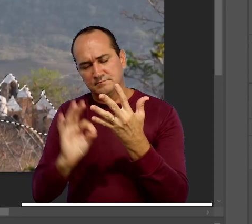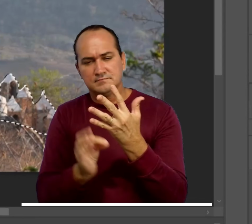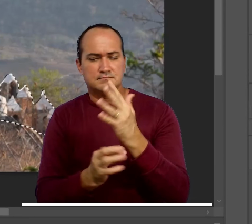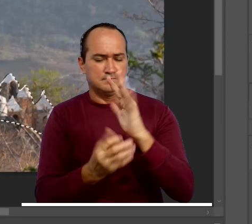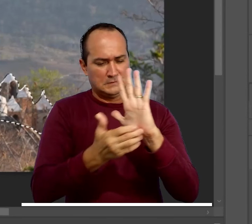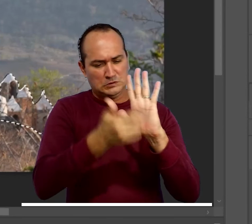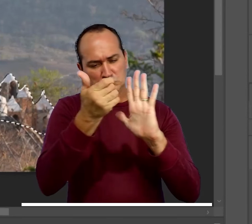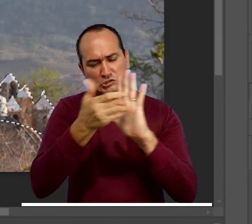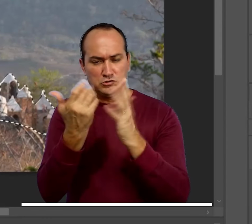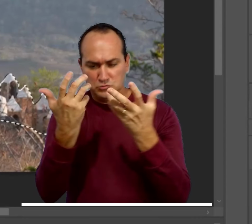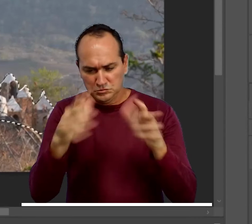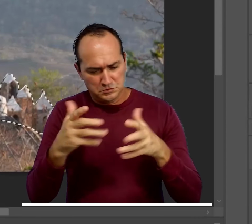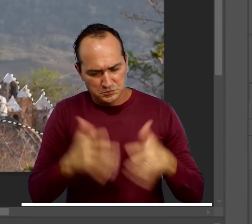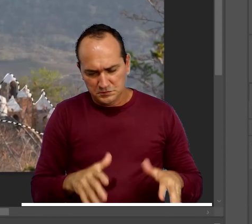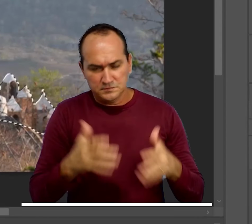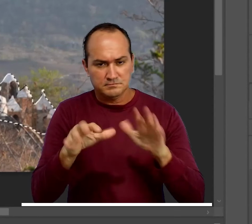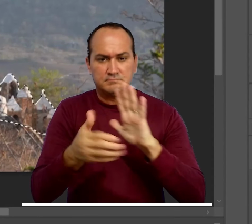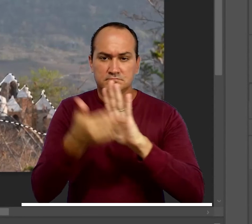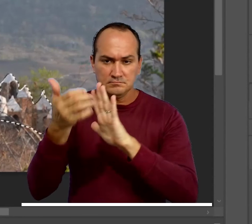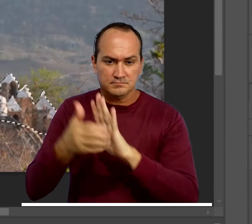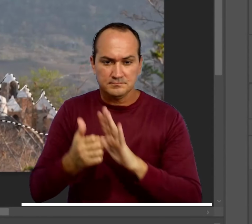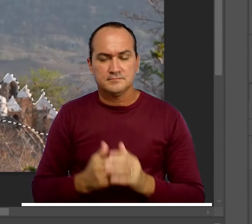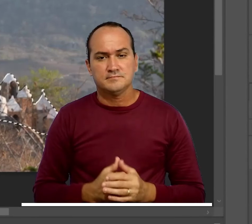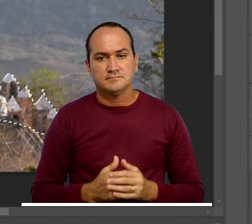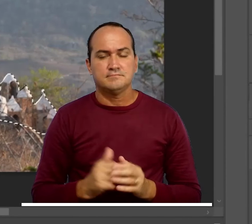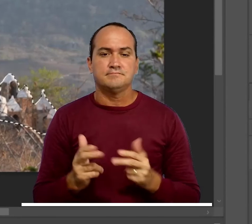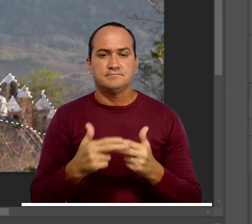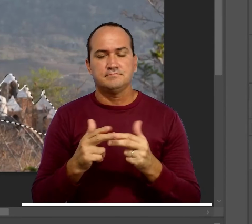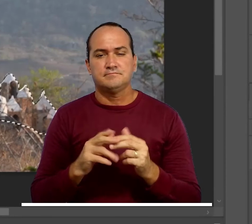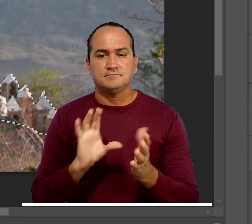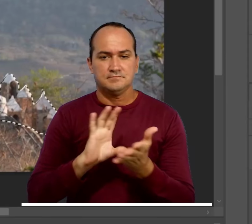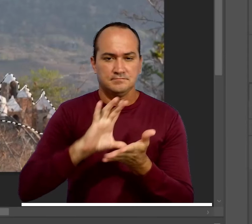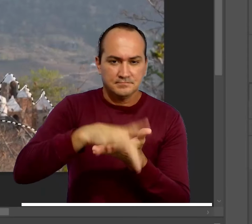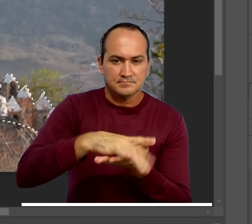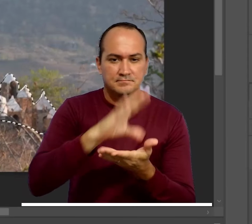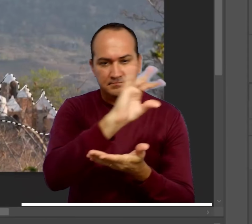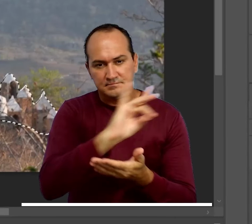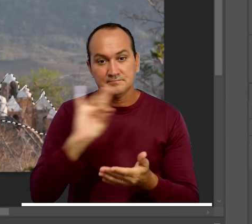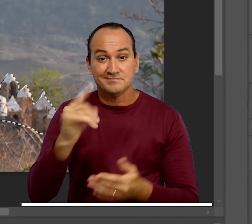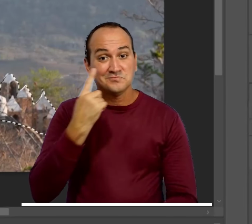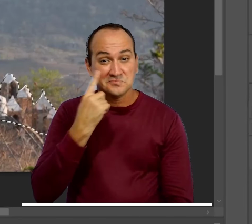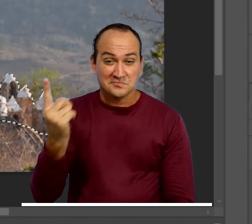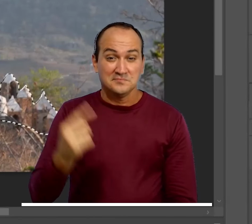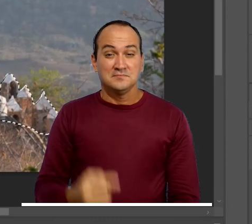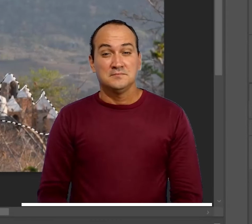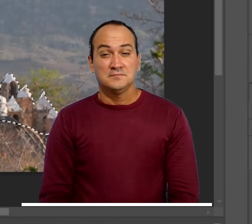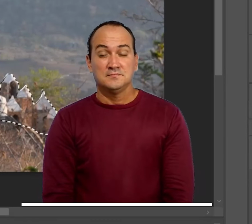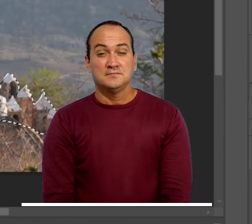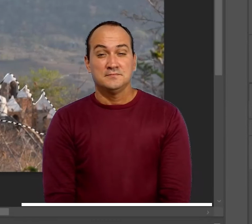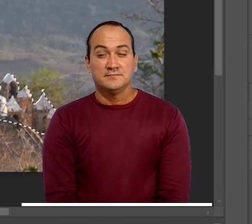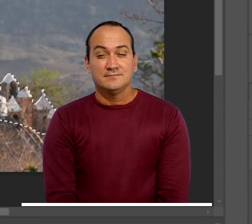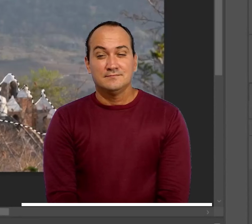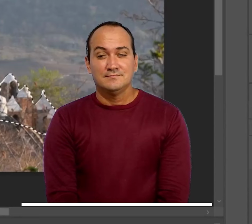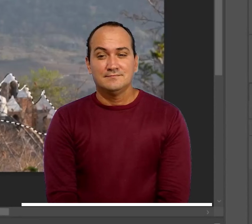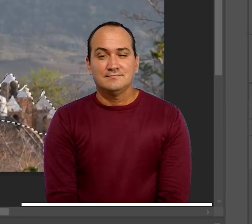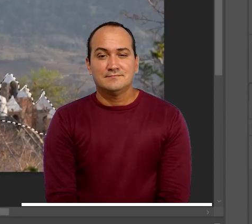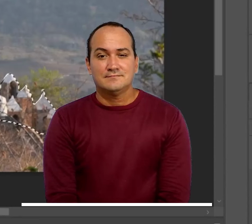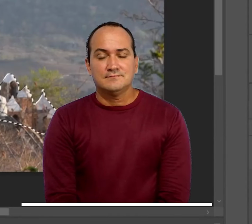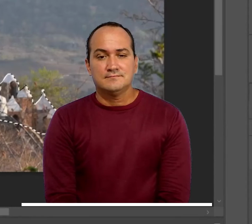remover essa parte que eu não quero, circulei aqui fora e a tecla Shift para acrescentar esse pedacinho aqui que ficou como um furo aqui,